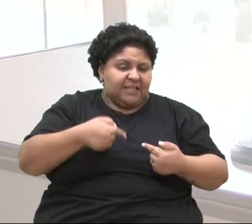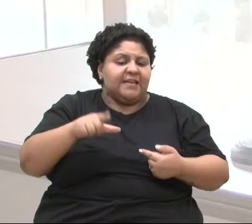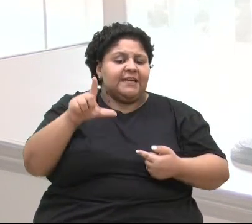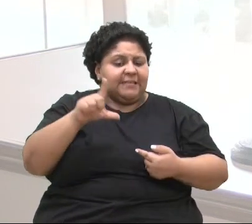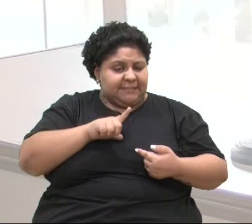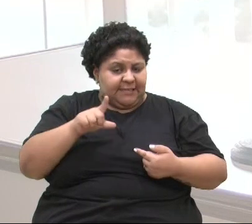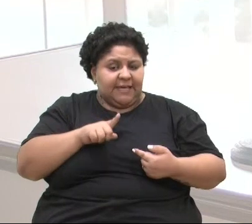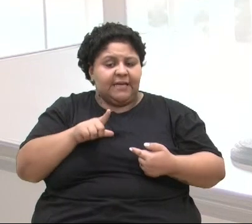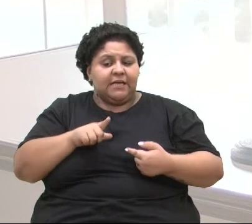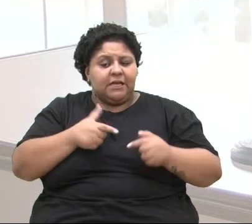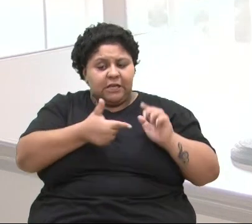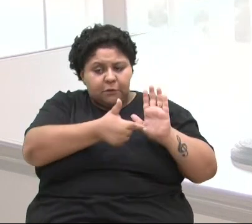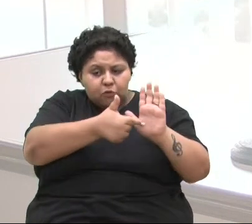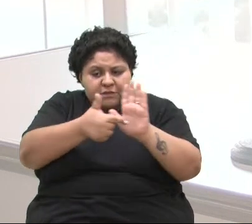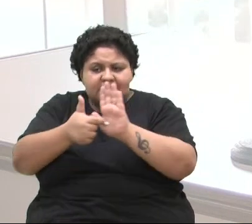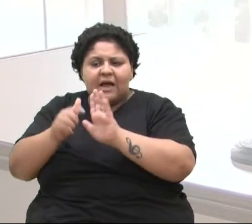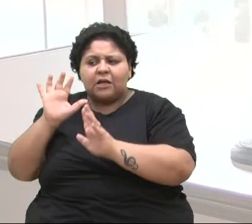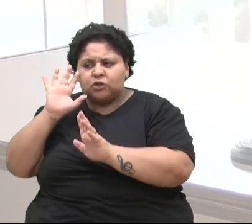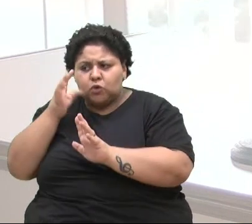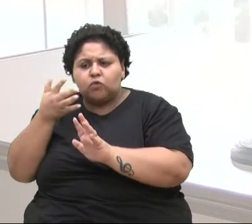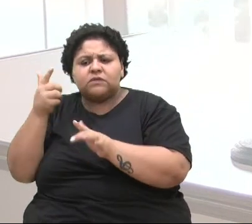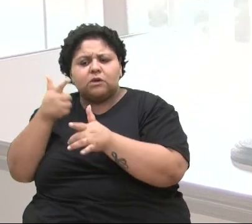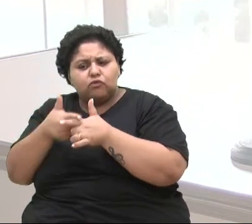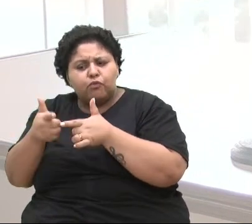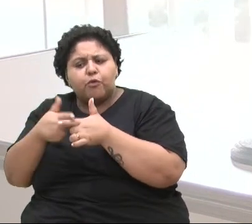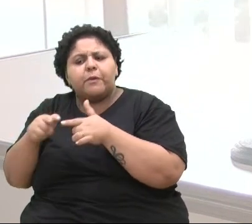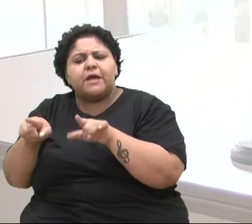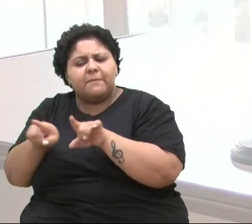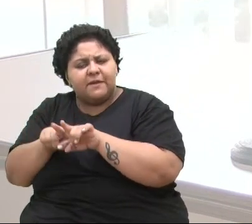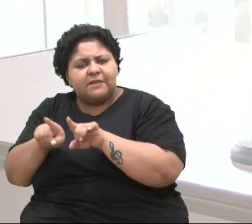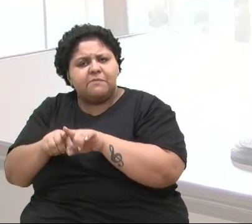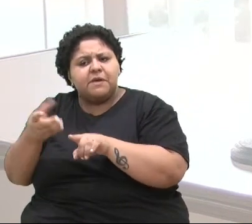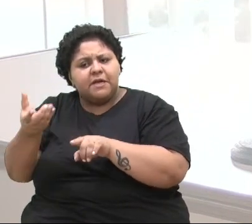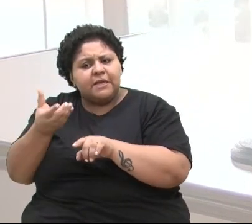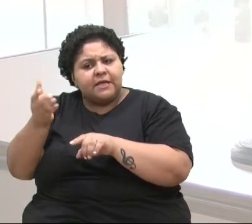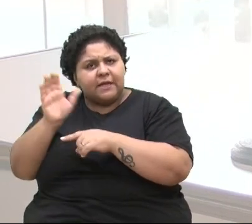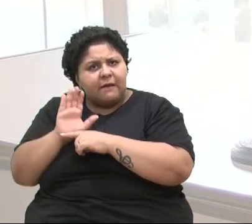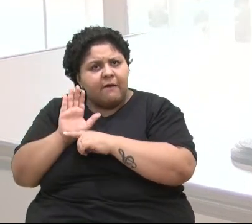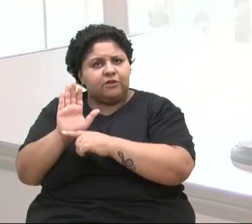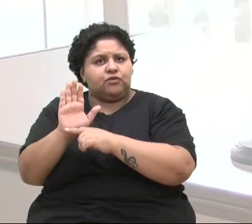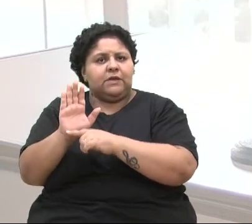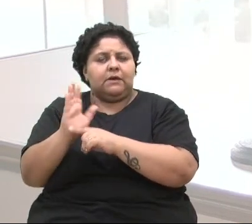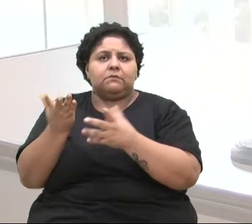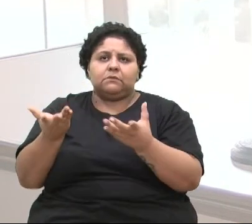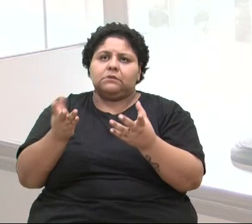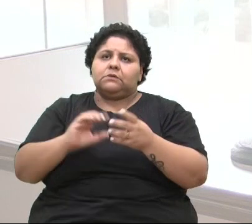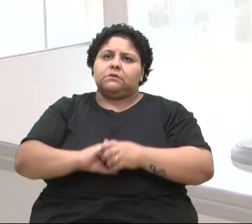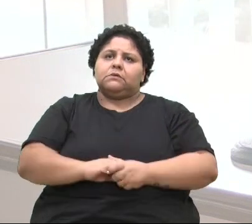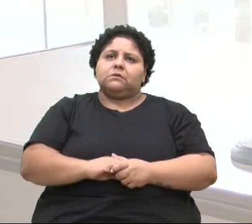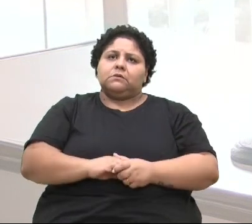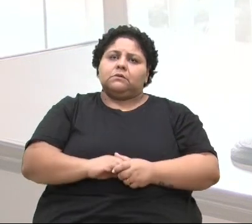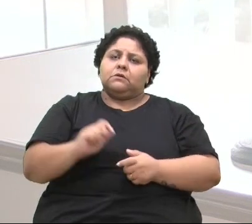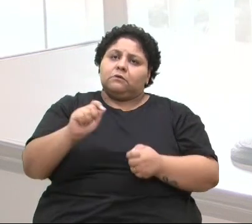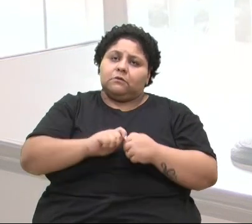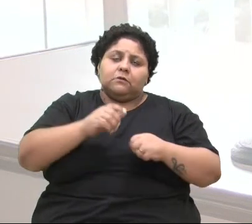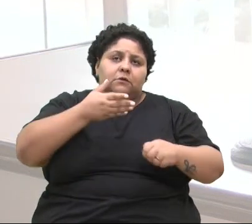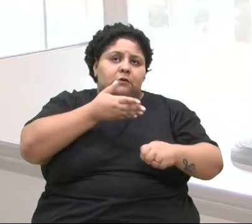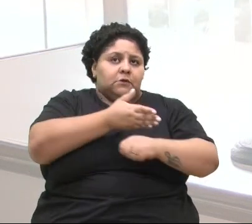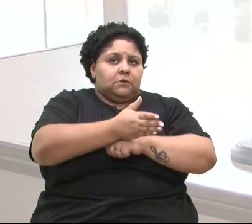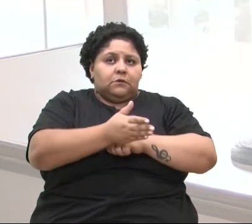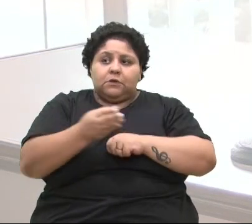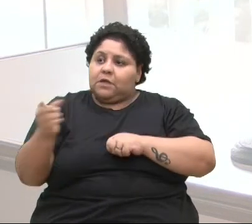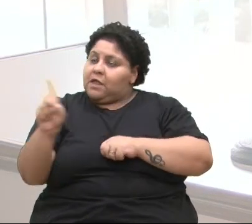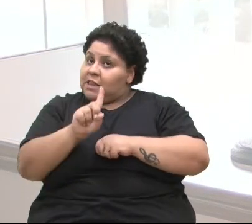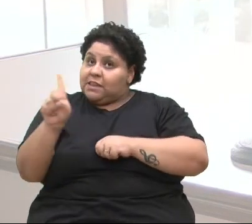mas também tem que demonstrar que está querendo ajudar, que está querendo uma solução. E eu vou fazer a minha parte de dizer, pessoal, não venham